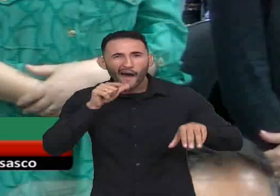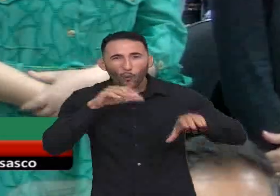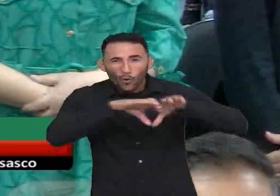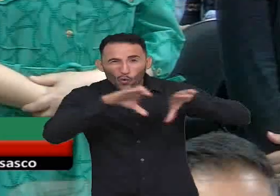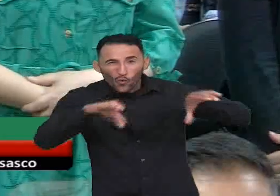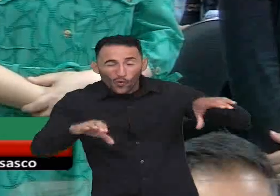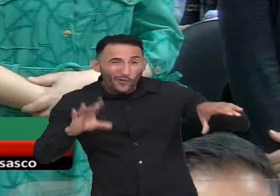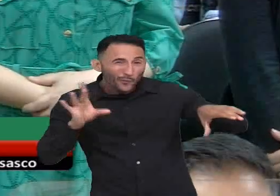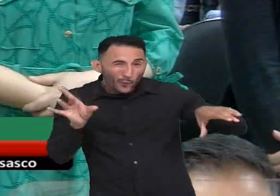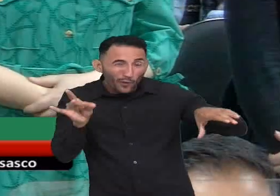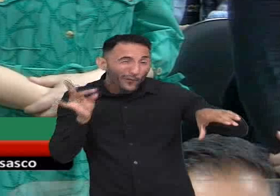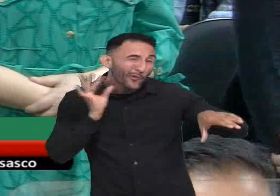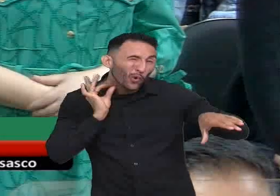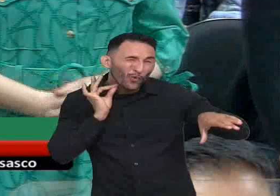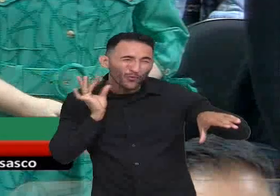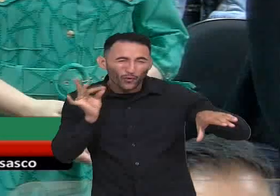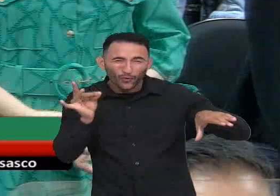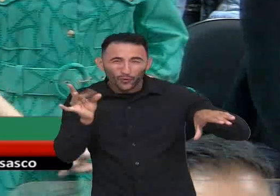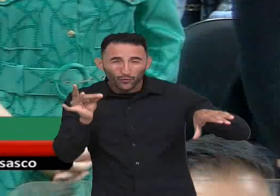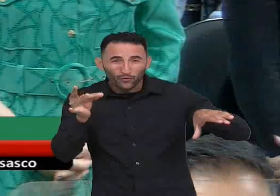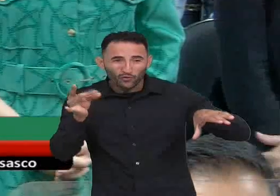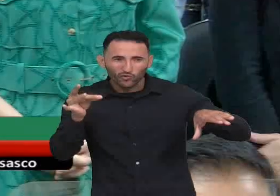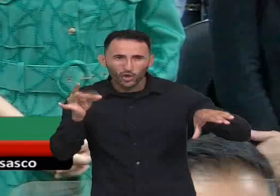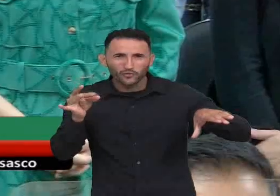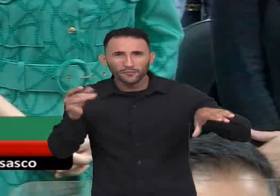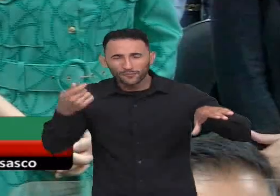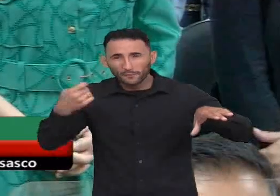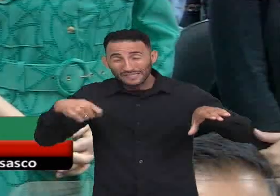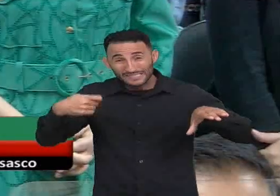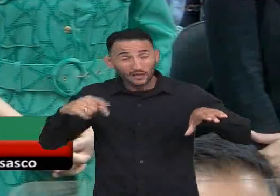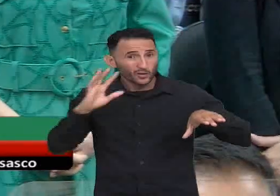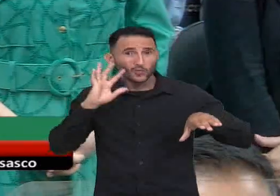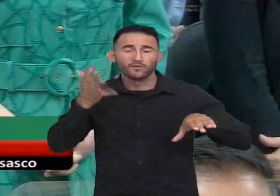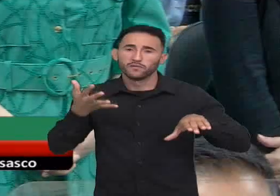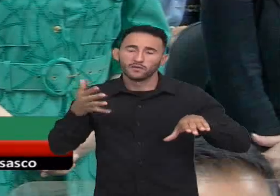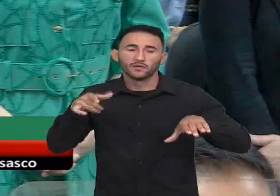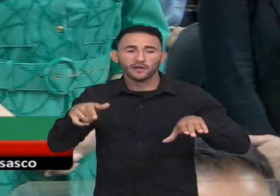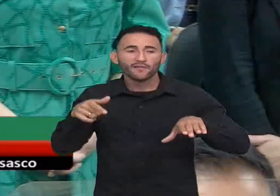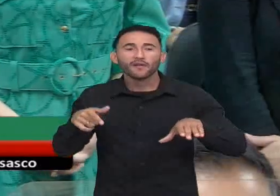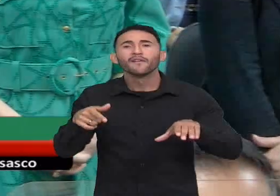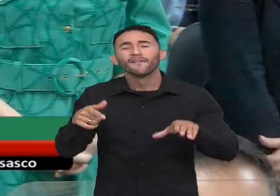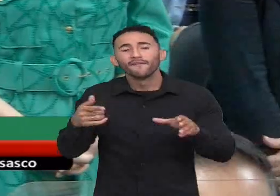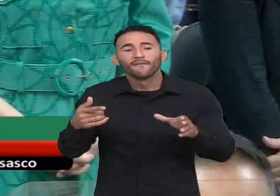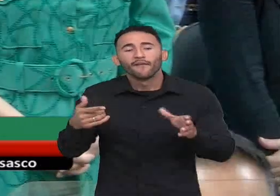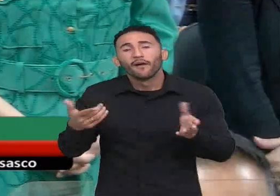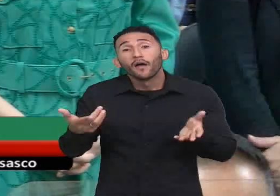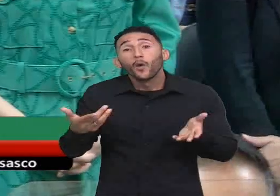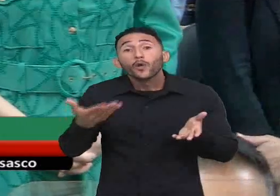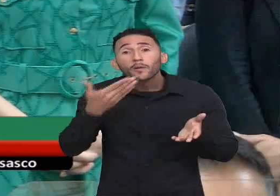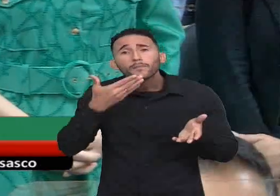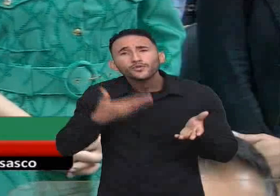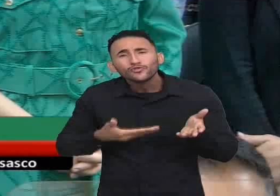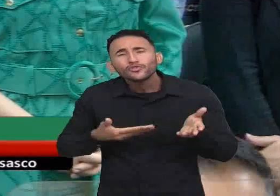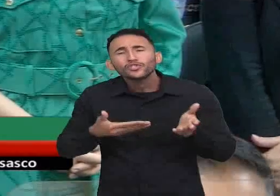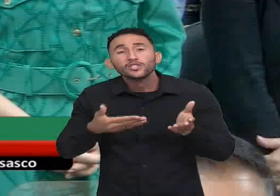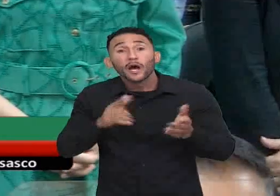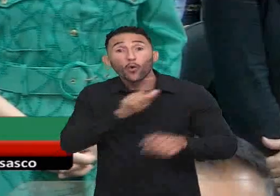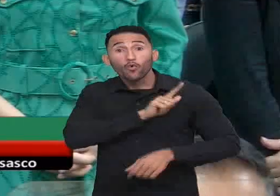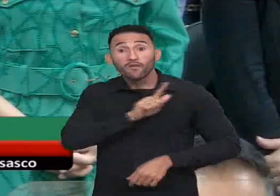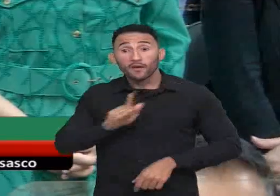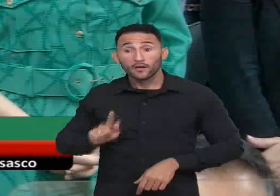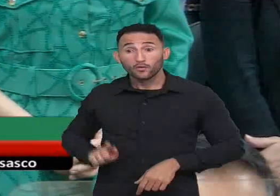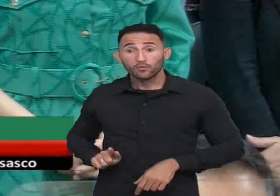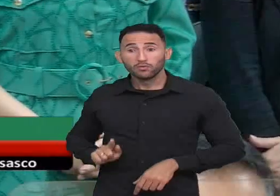e já estava andando, as coisas já estavam praticamente a ser concluídas. E aí eu queria fazer um apelo ao governador,